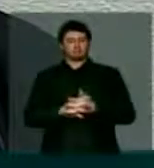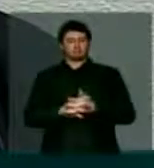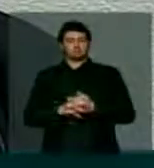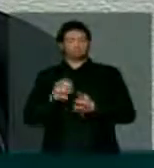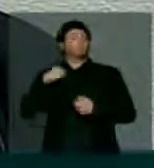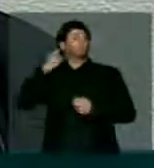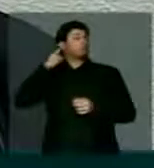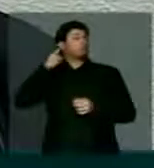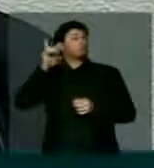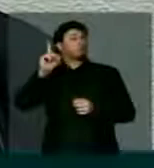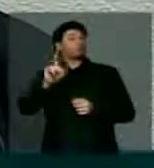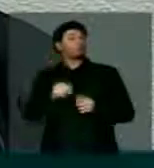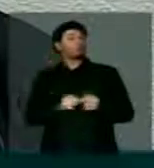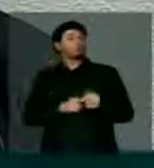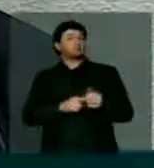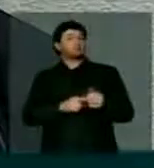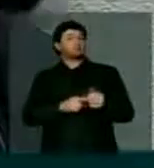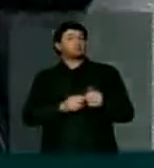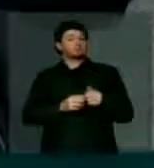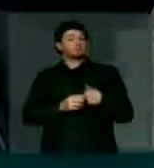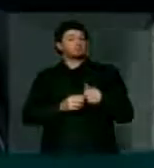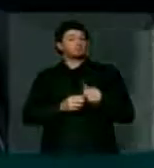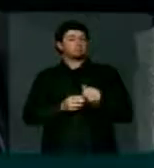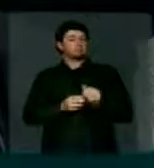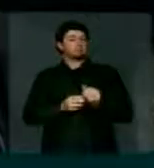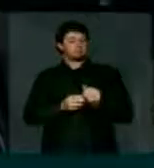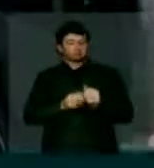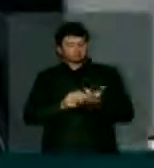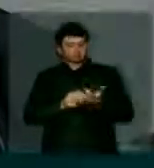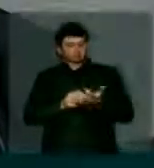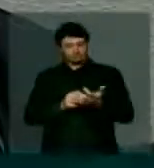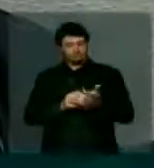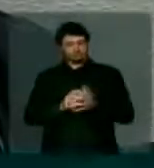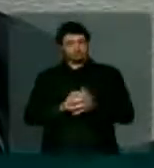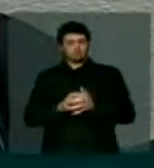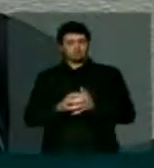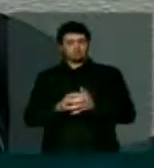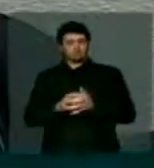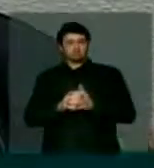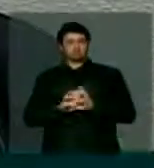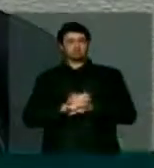Eu não estou ouvindo aqui, senhor presidente. Desculpe, clica no botãozinho.